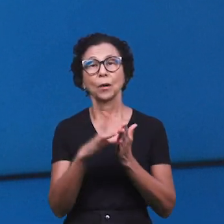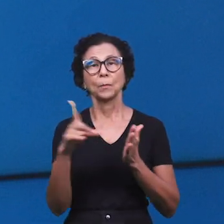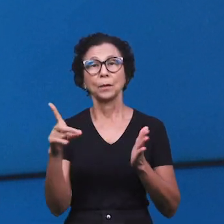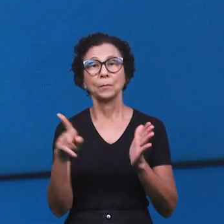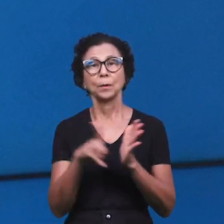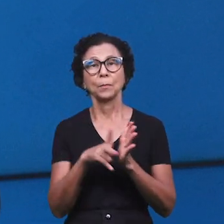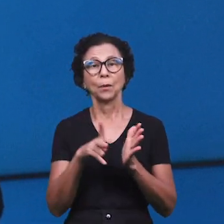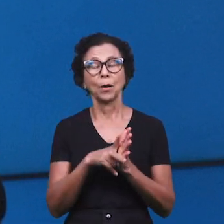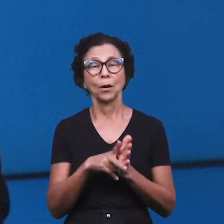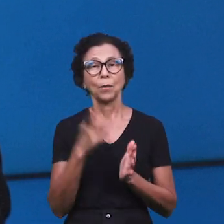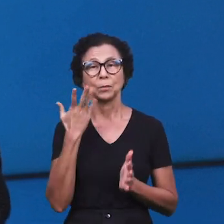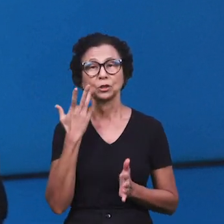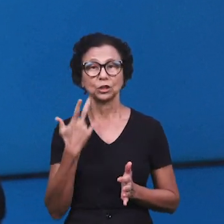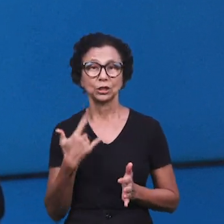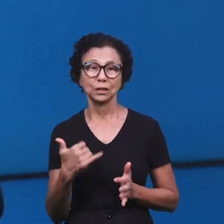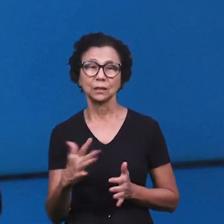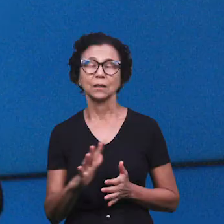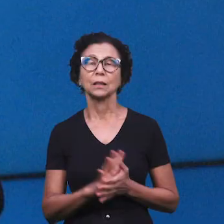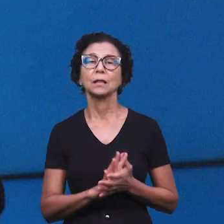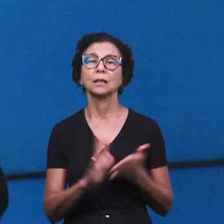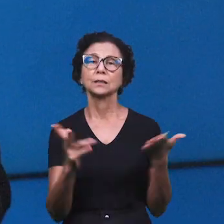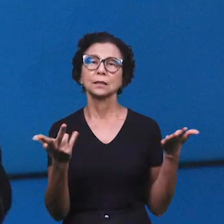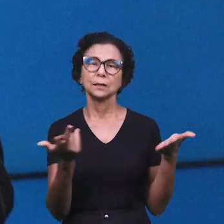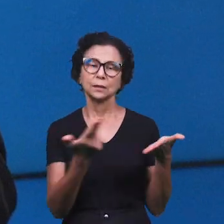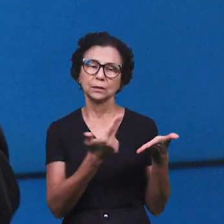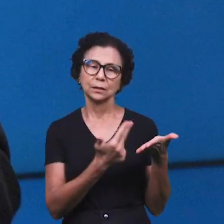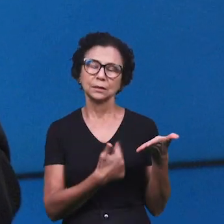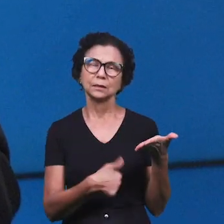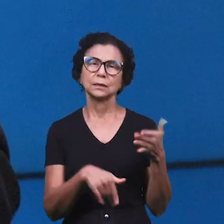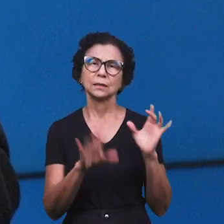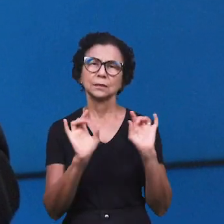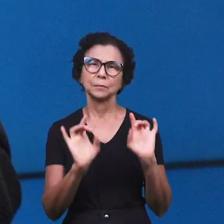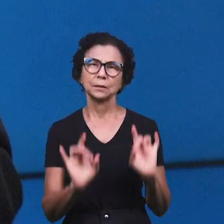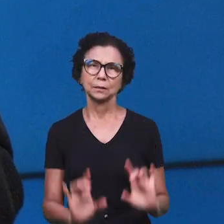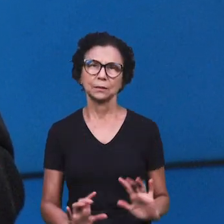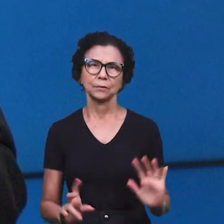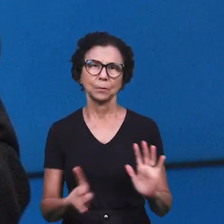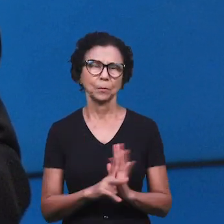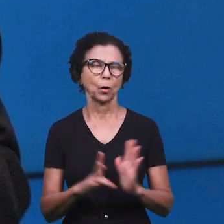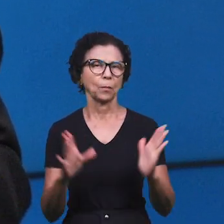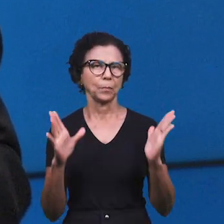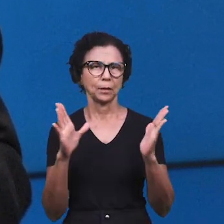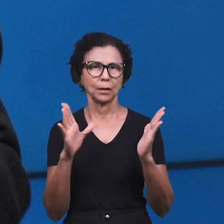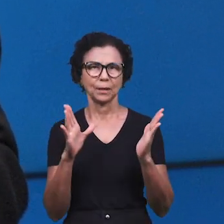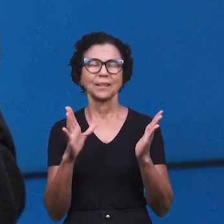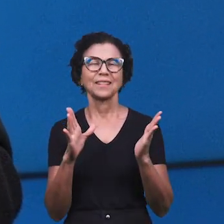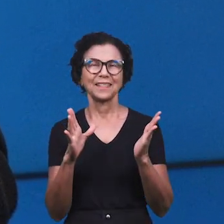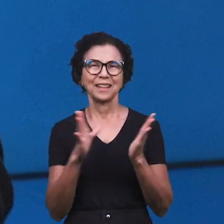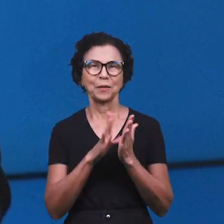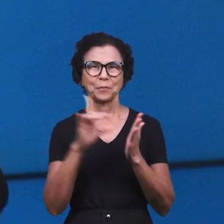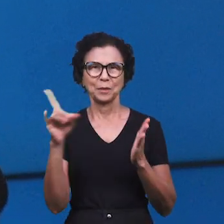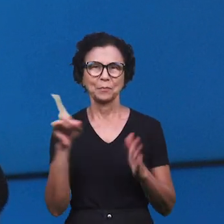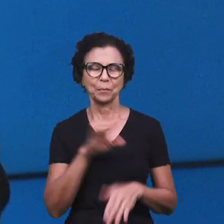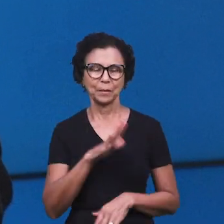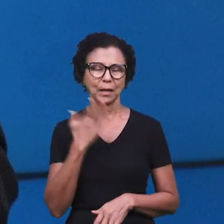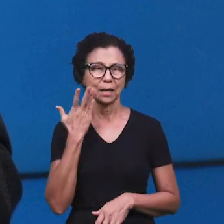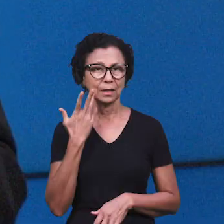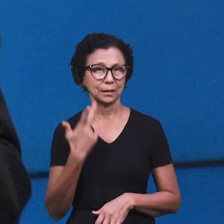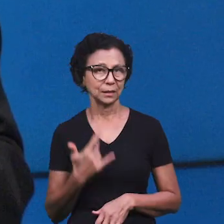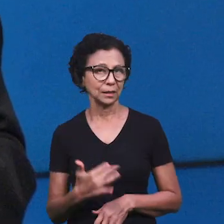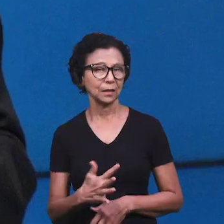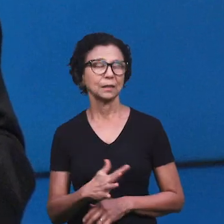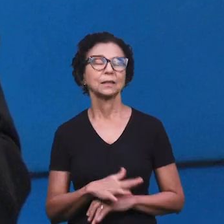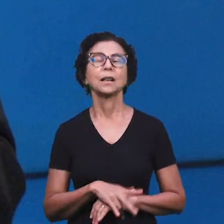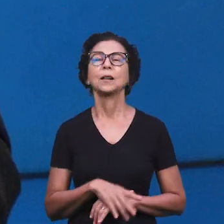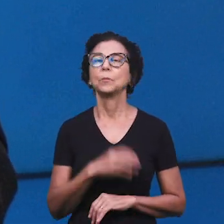da criança, onde tem ali as figurinhas. É uma Bíblia própria para a criança. Muito bom isso. É sinal de que estão sendo ensinados no caminho do